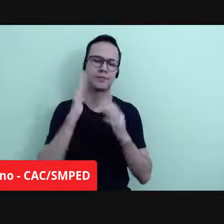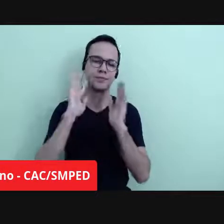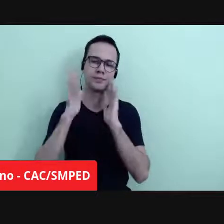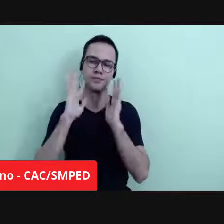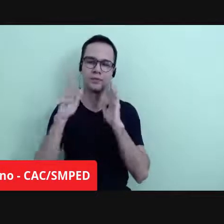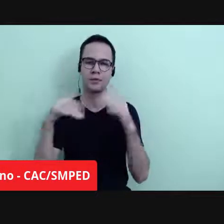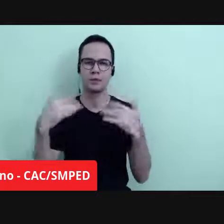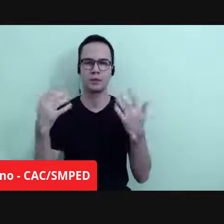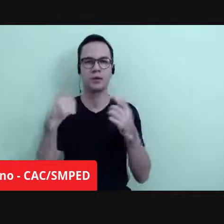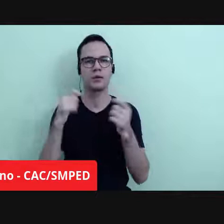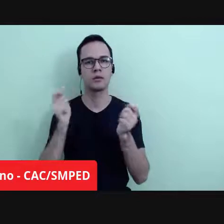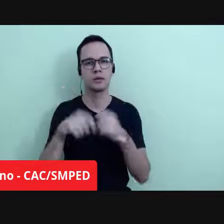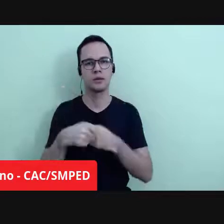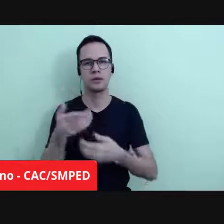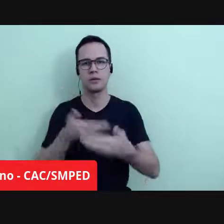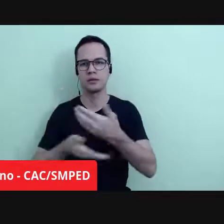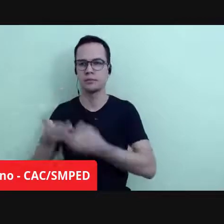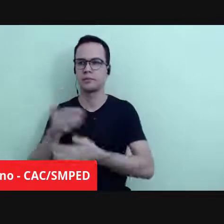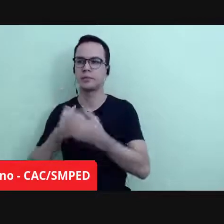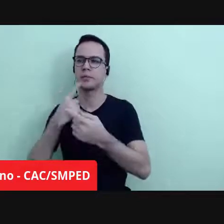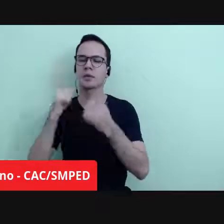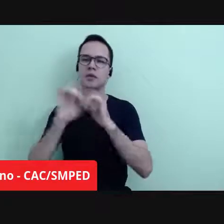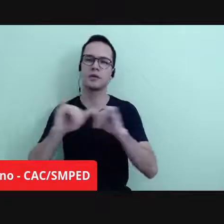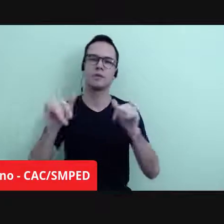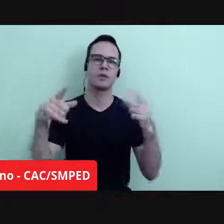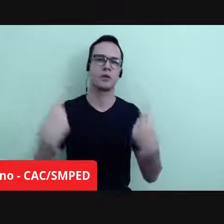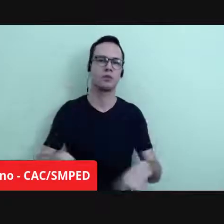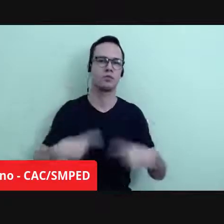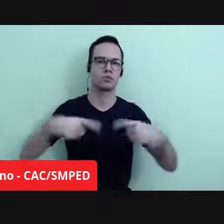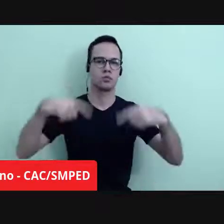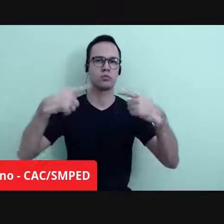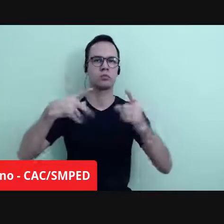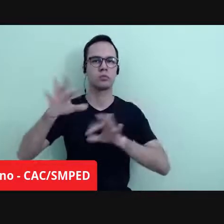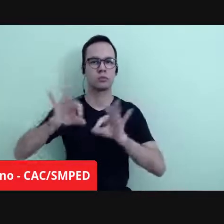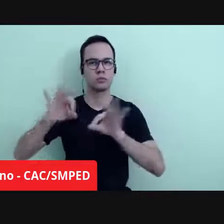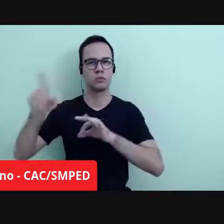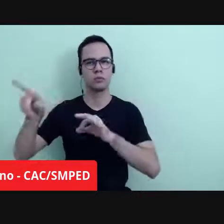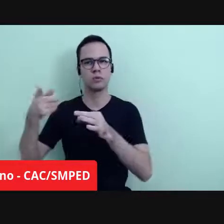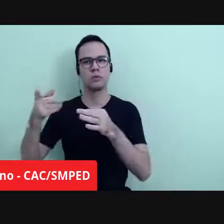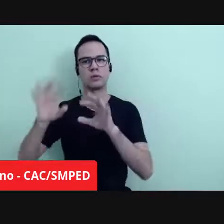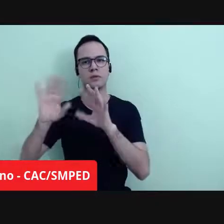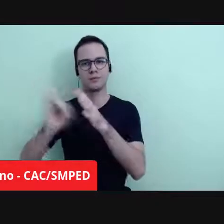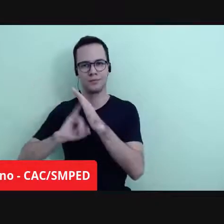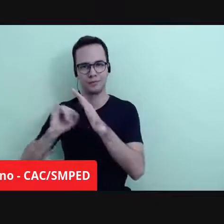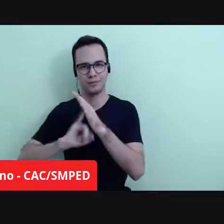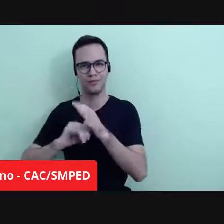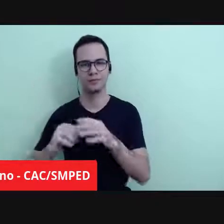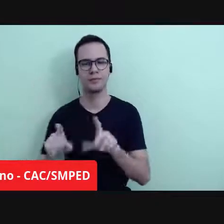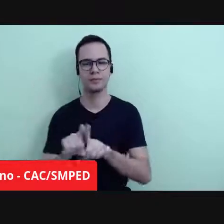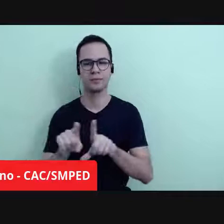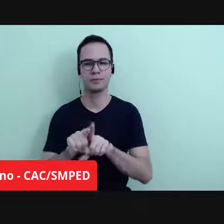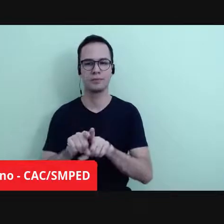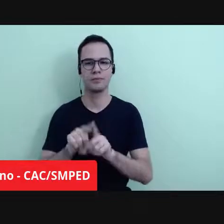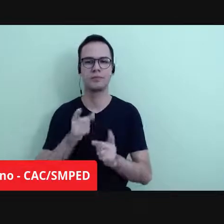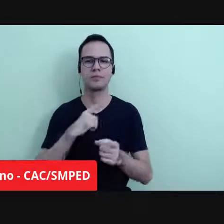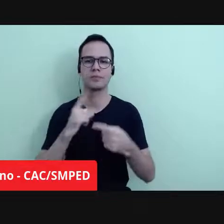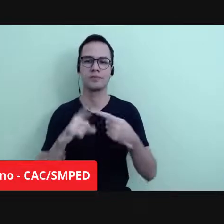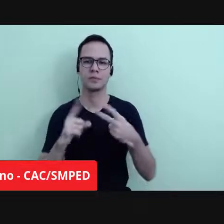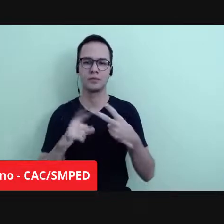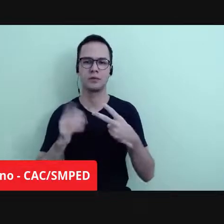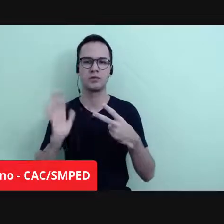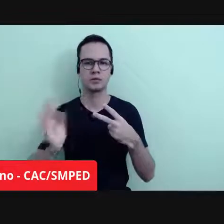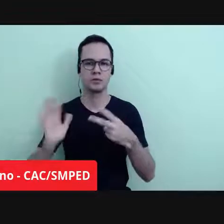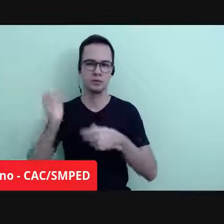mediações acessíveis, que são ciclos de formações e debates organizados no Instituto Tomiotaki. Teve duas edições já